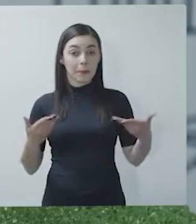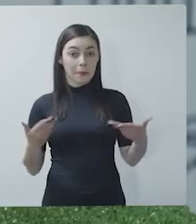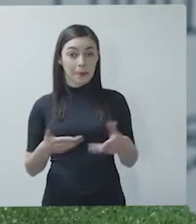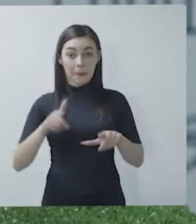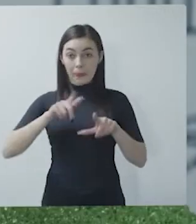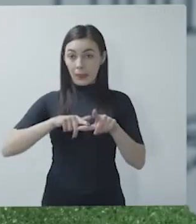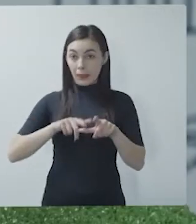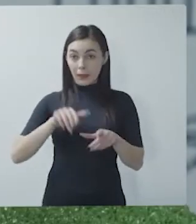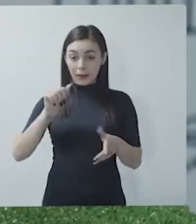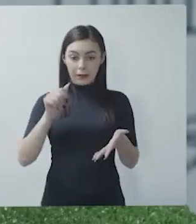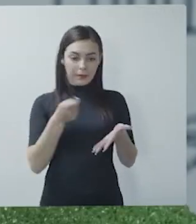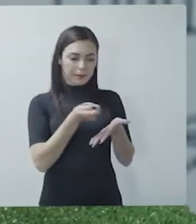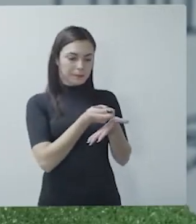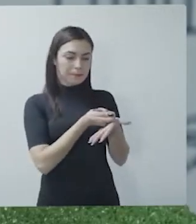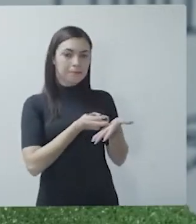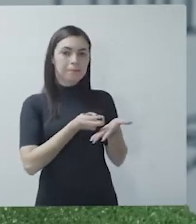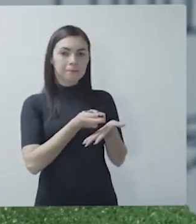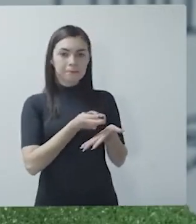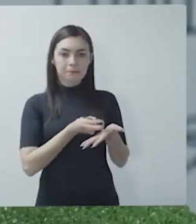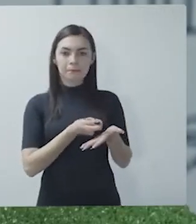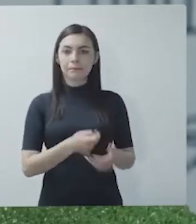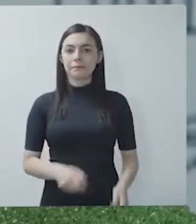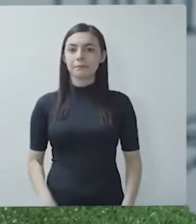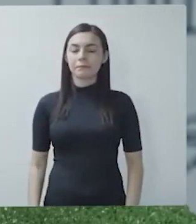letra A.